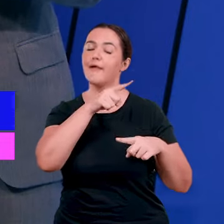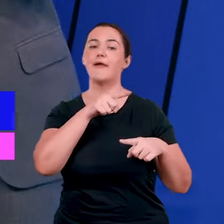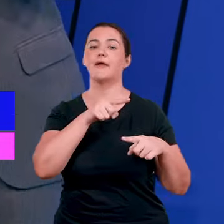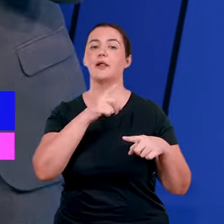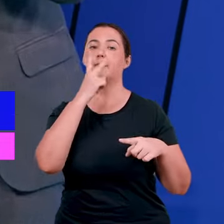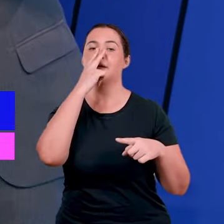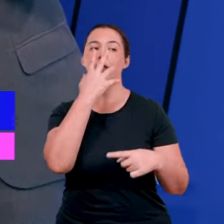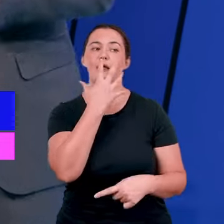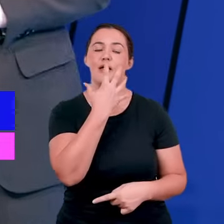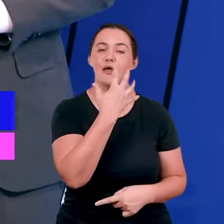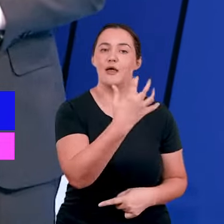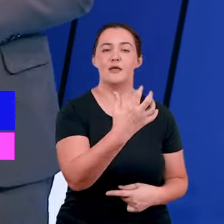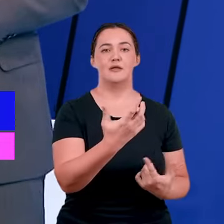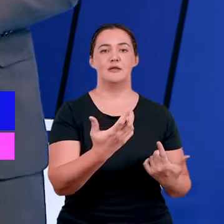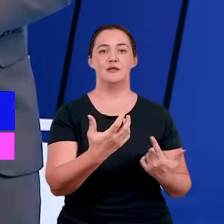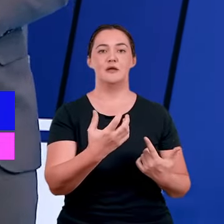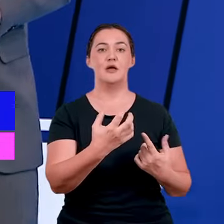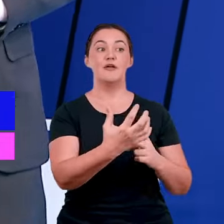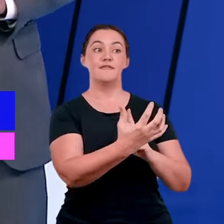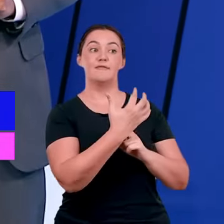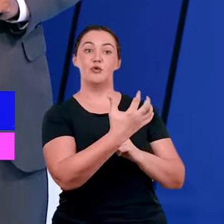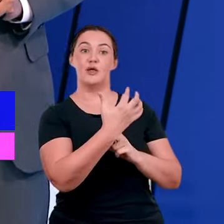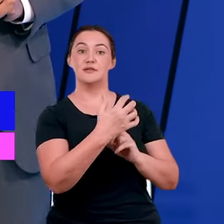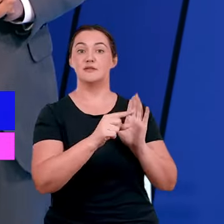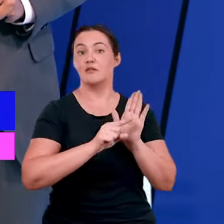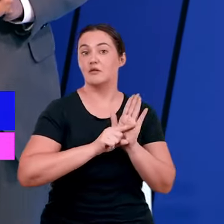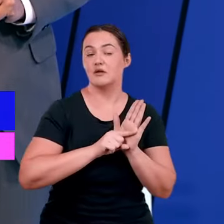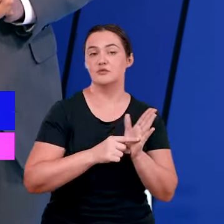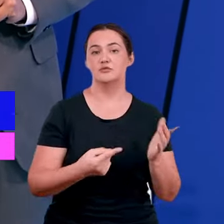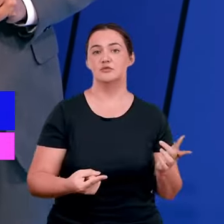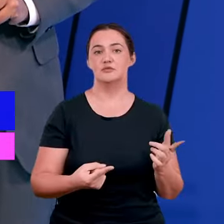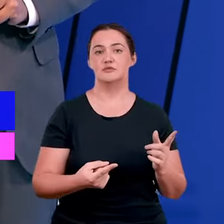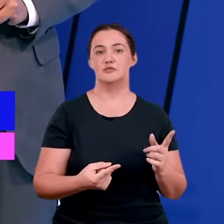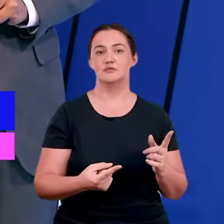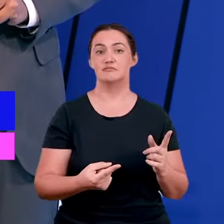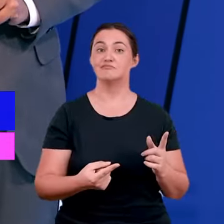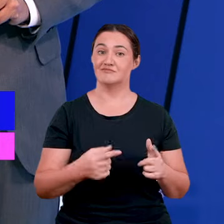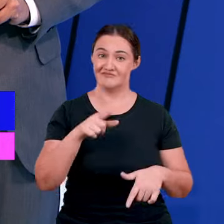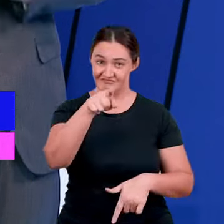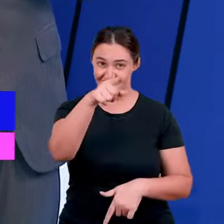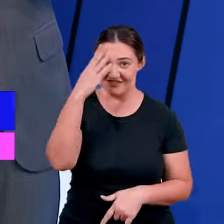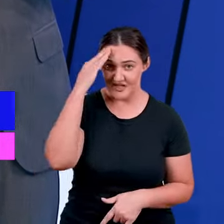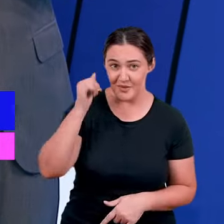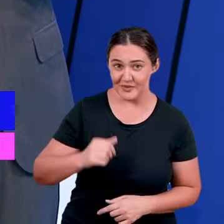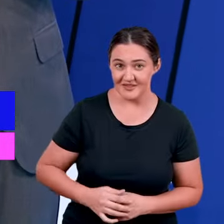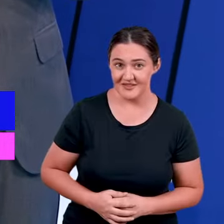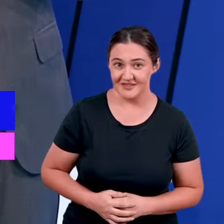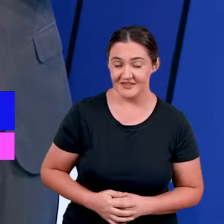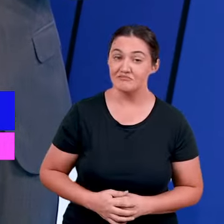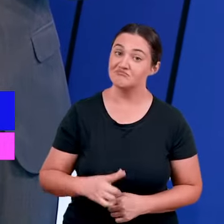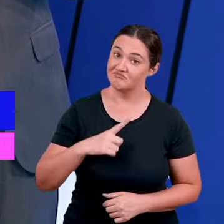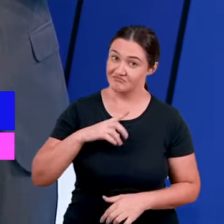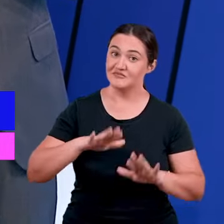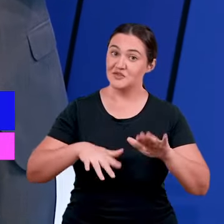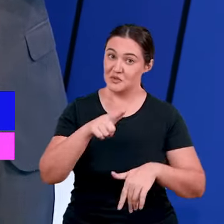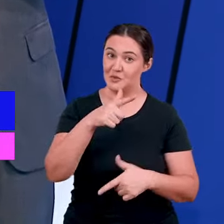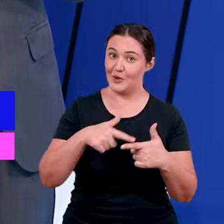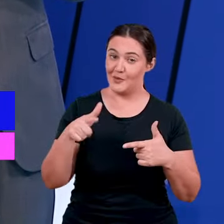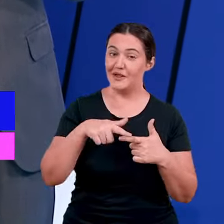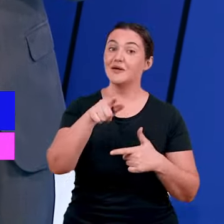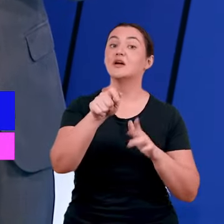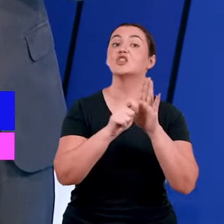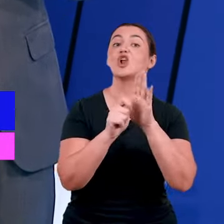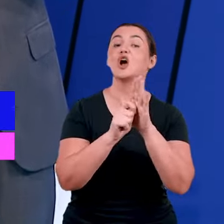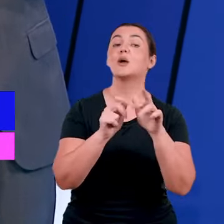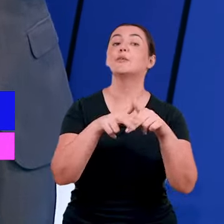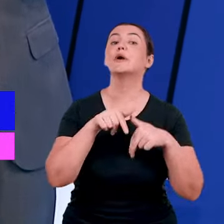pessoas estão tirando você do céu. E talvez seja esse o seu problema hoje, tá? E você sabe que eu estou falando com você. Você entrou